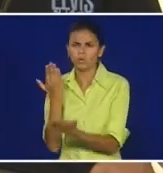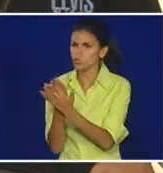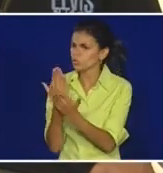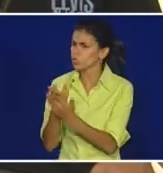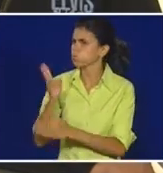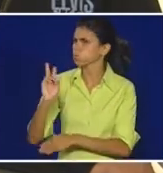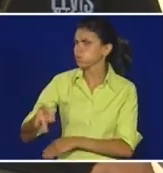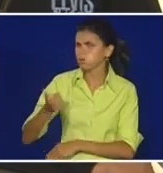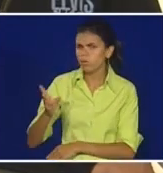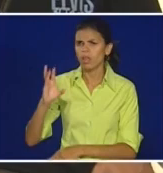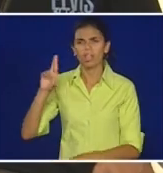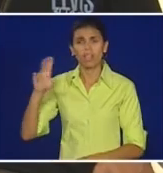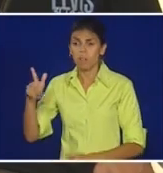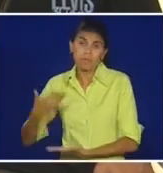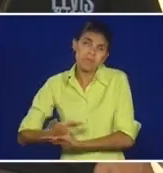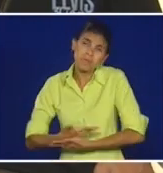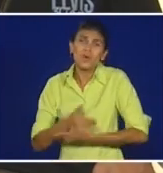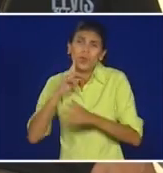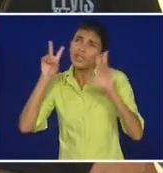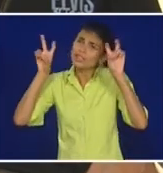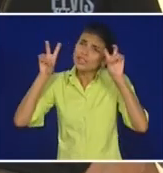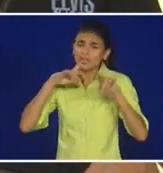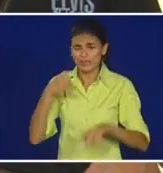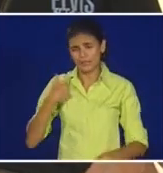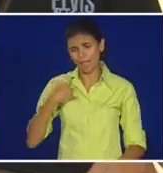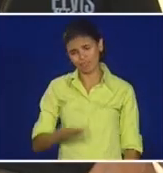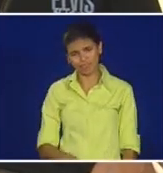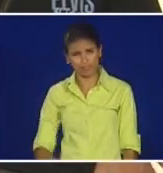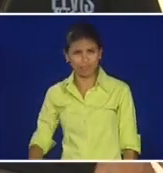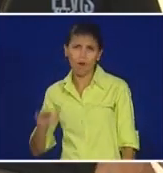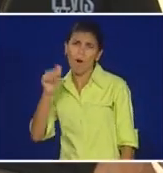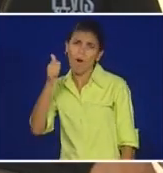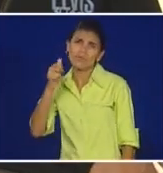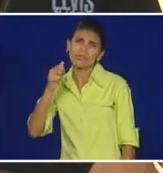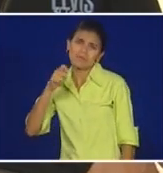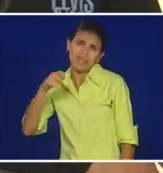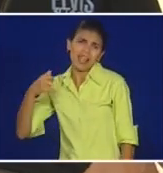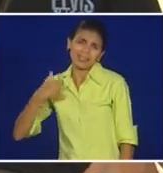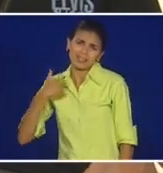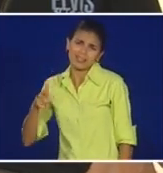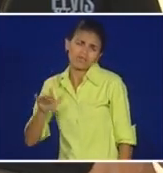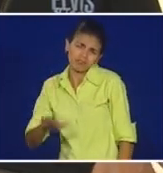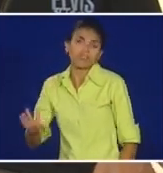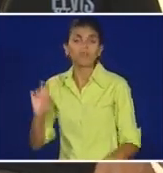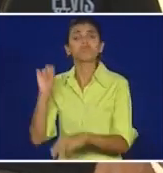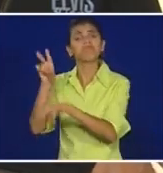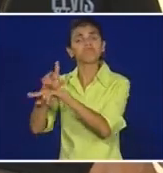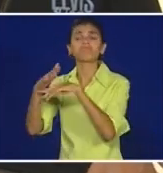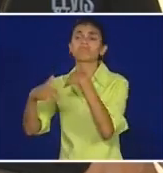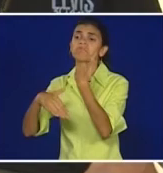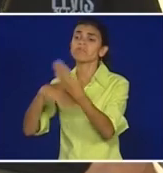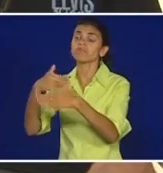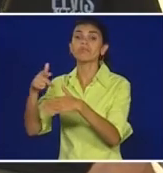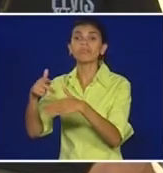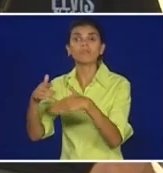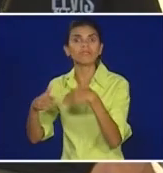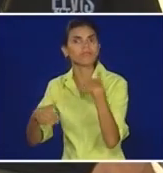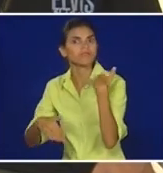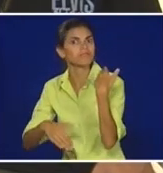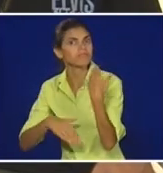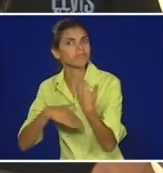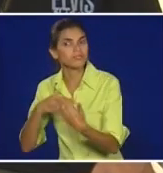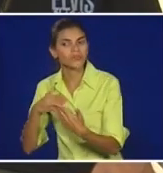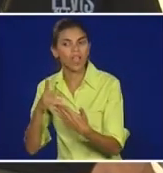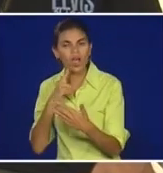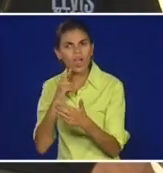bebê praticamente, muito amado dentro da creche, e assim foi. Continuou lá e foi acompanhando os